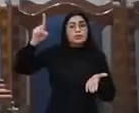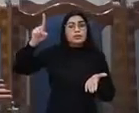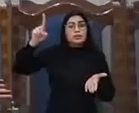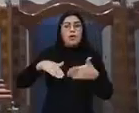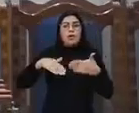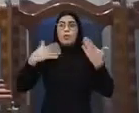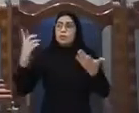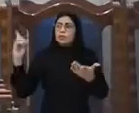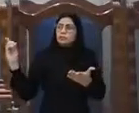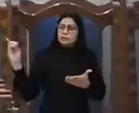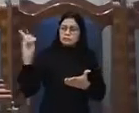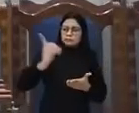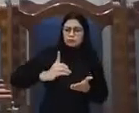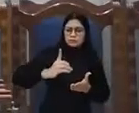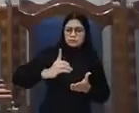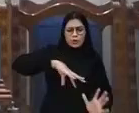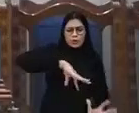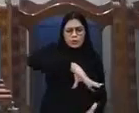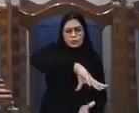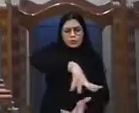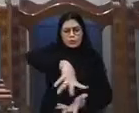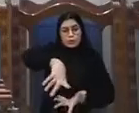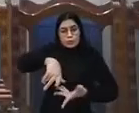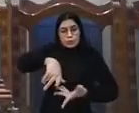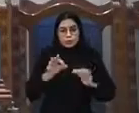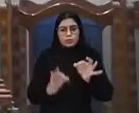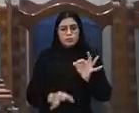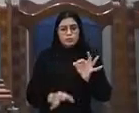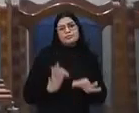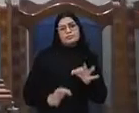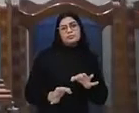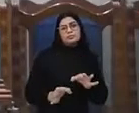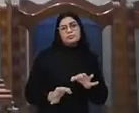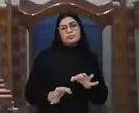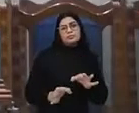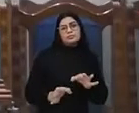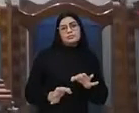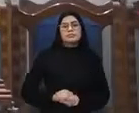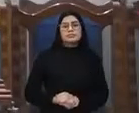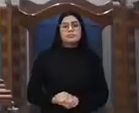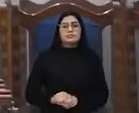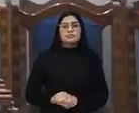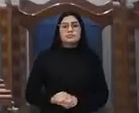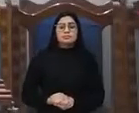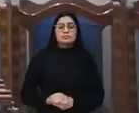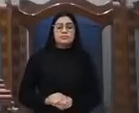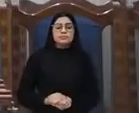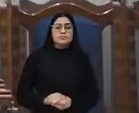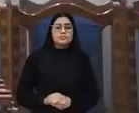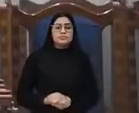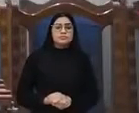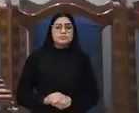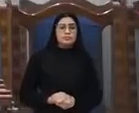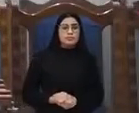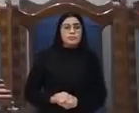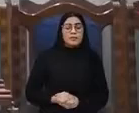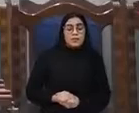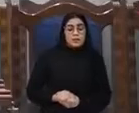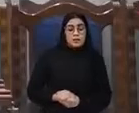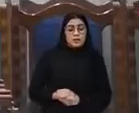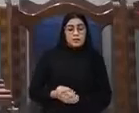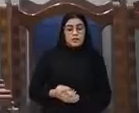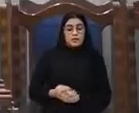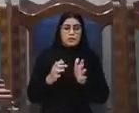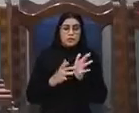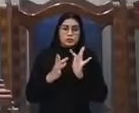justiça há de julgar o mundo por meio do homem que destinou, e disso deu certeza a todos,